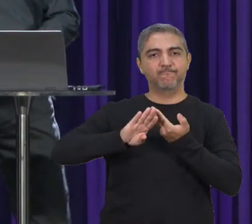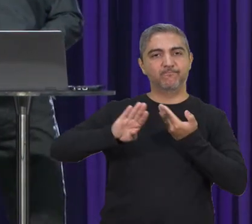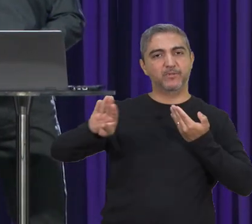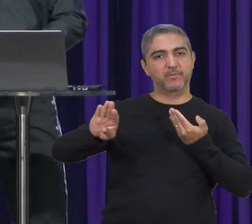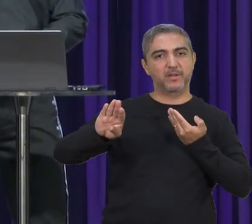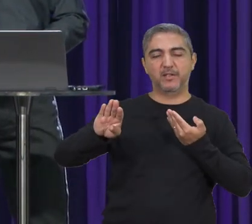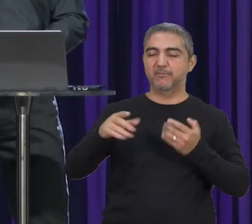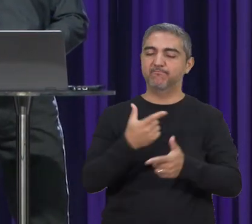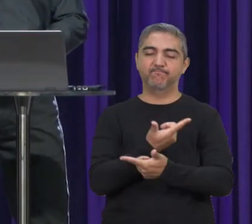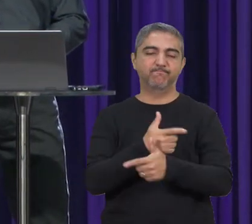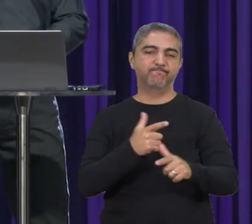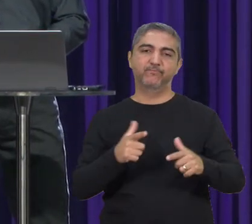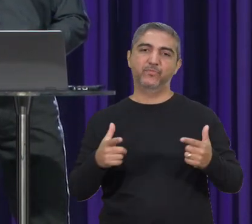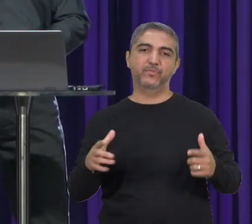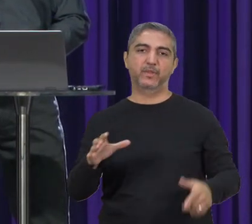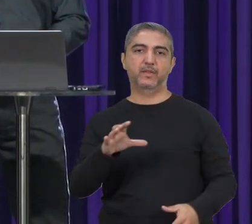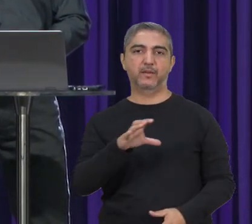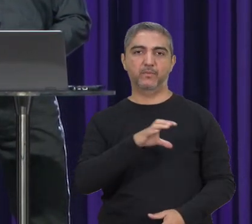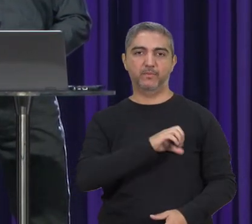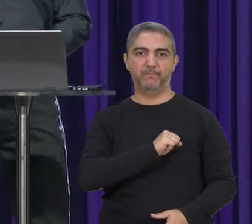alguma.